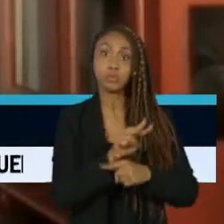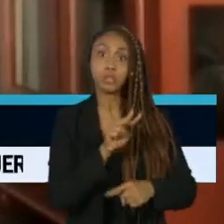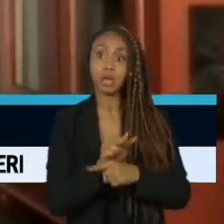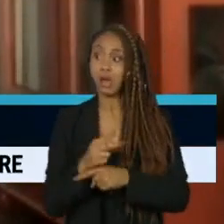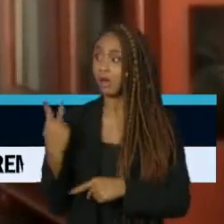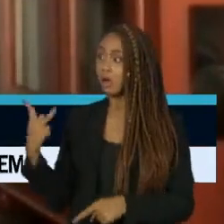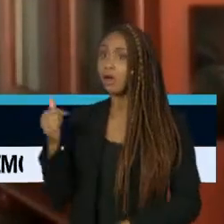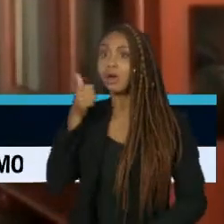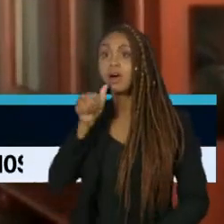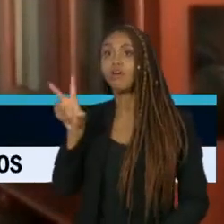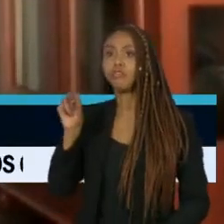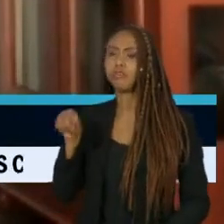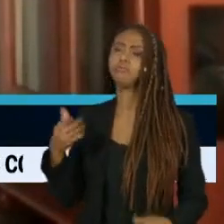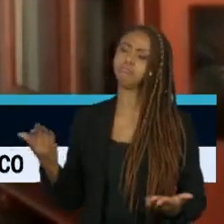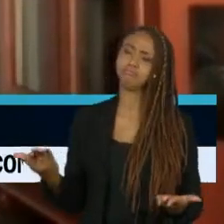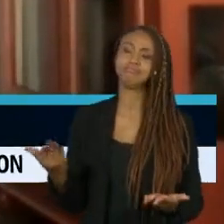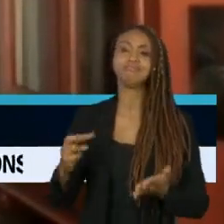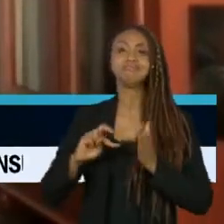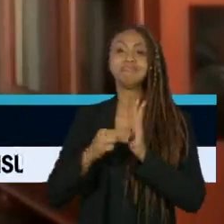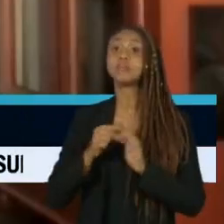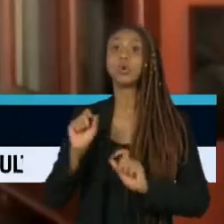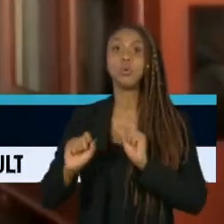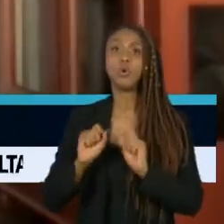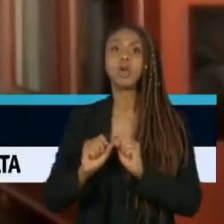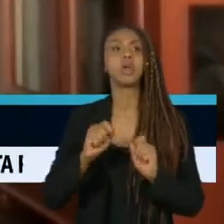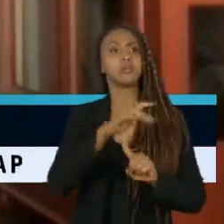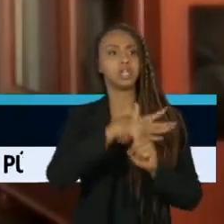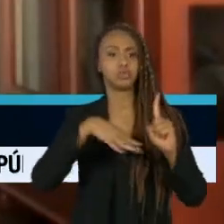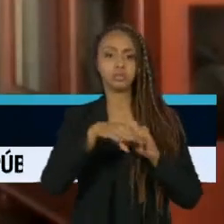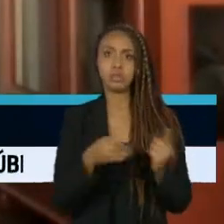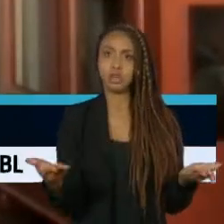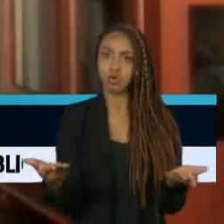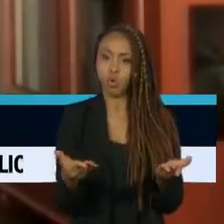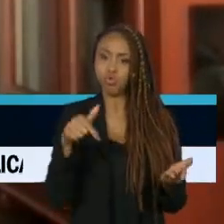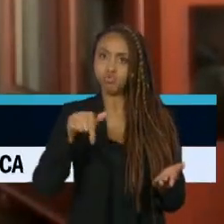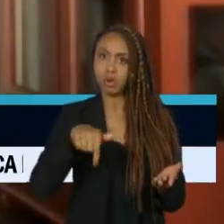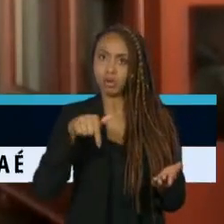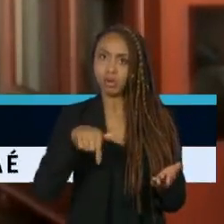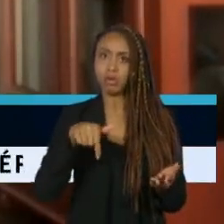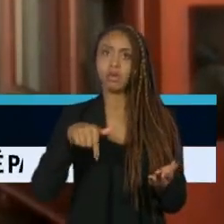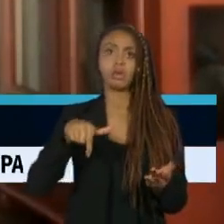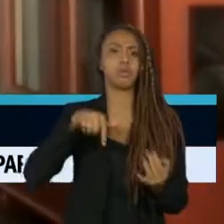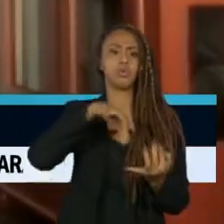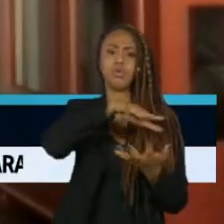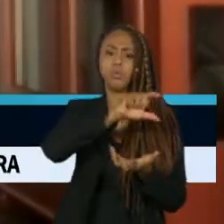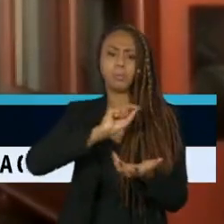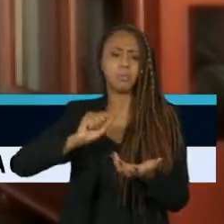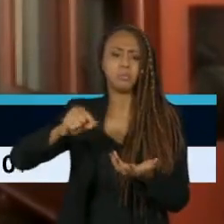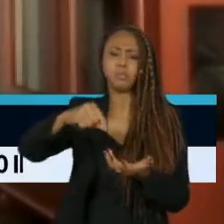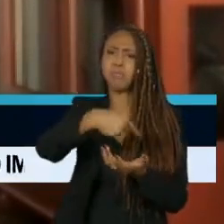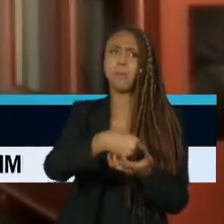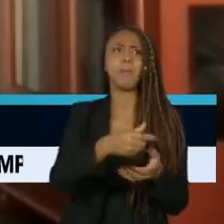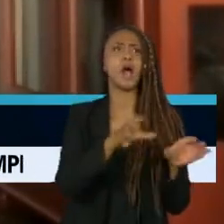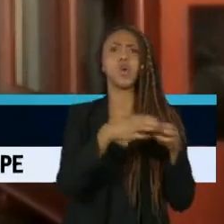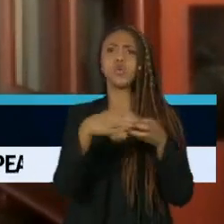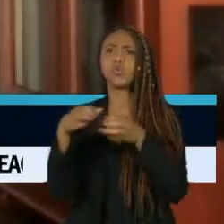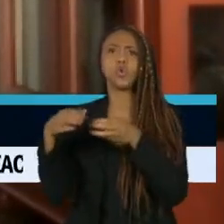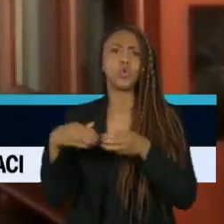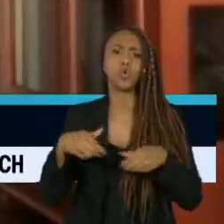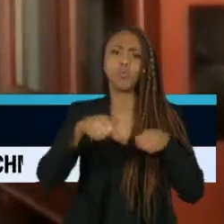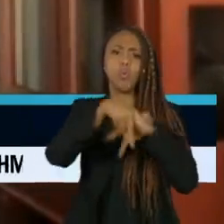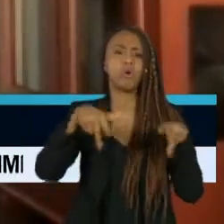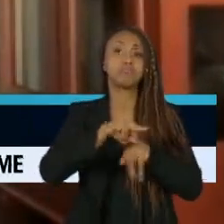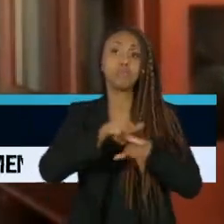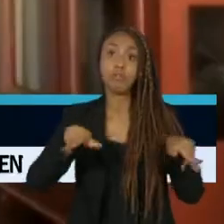que a gente pode identificar tanto na sociedade moderna ocidental, como também em muitos outros grupos, em que os mais velhos têm uma